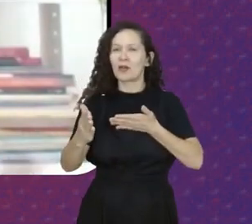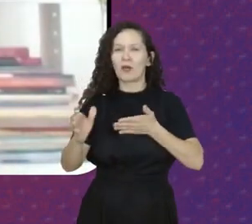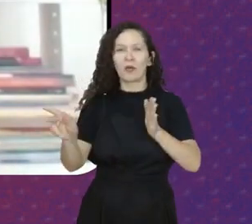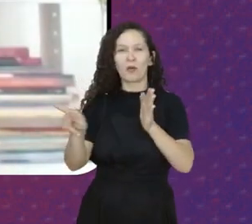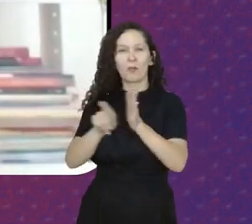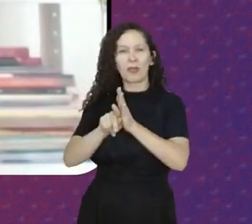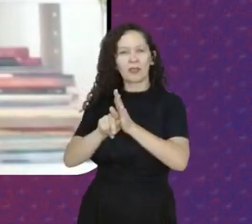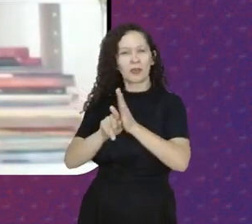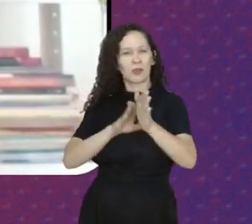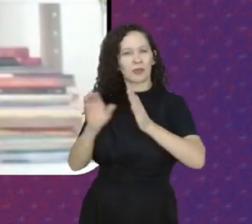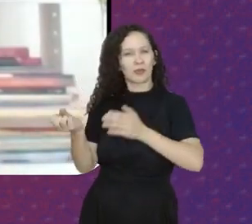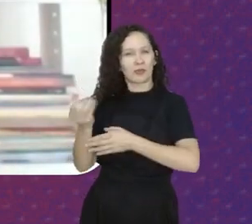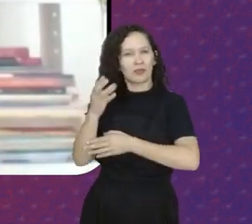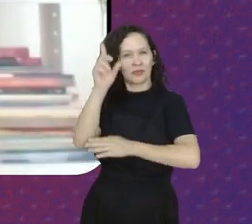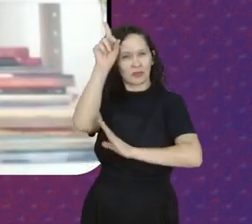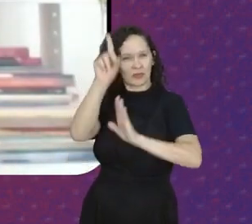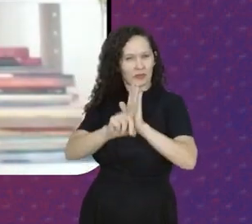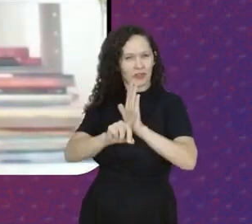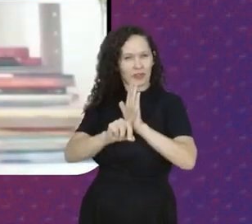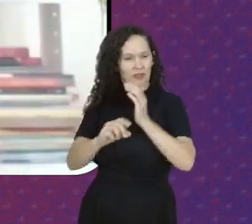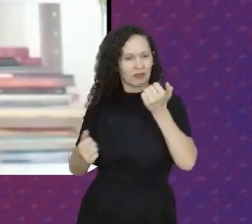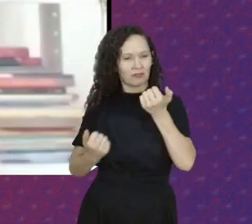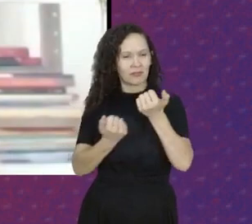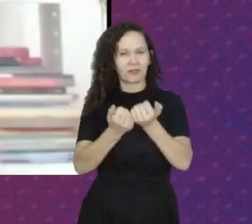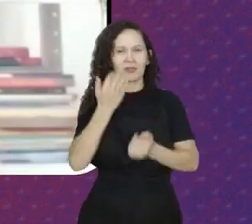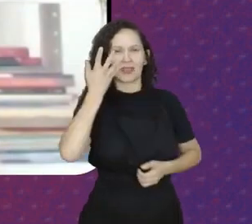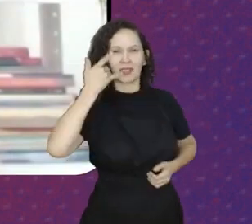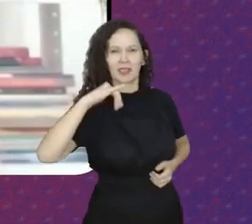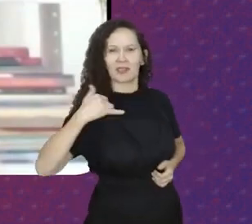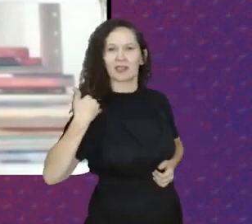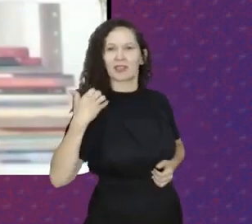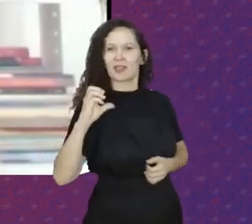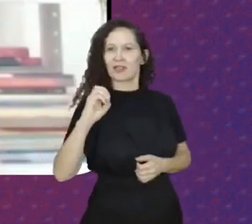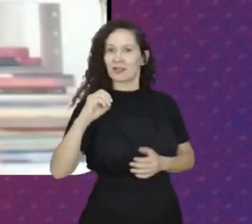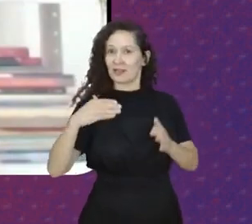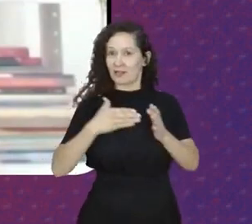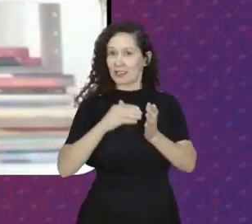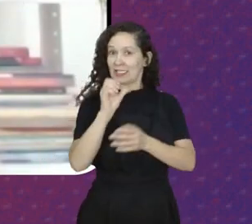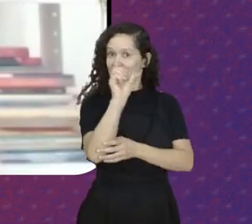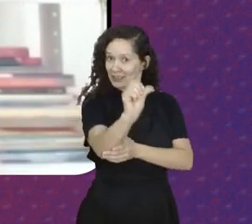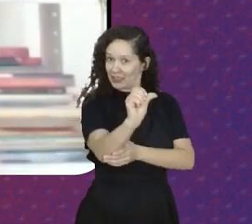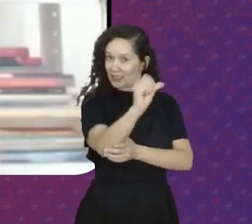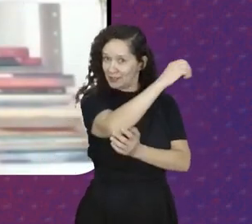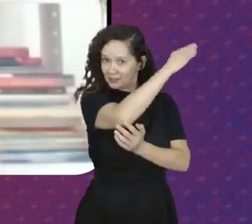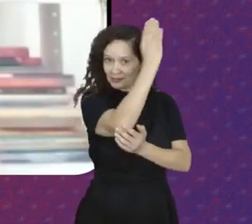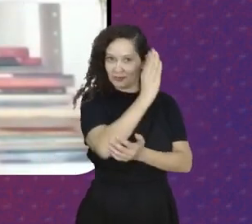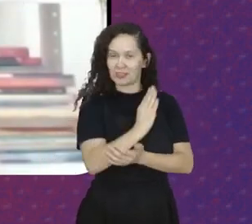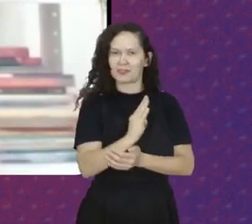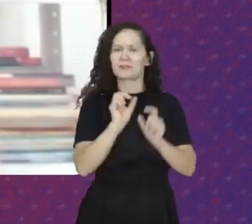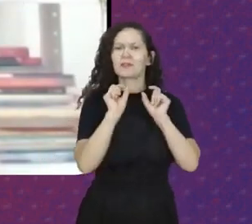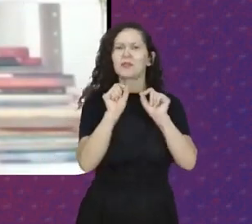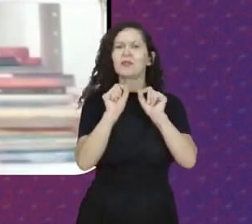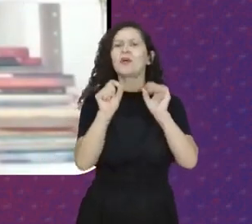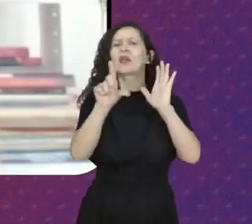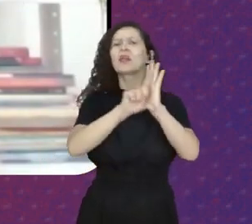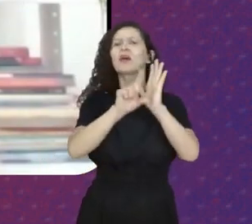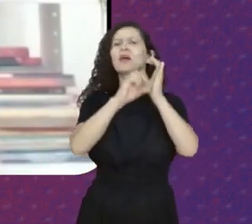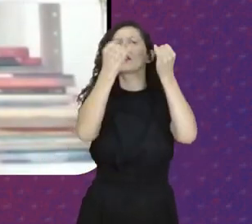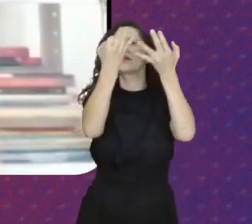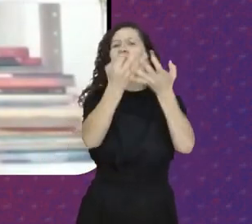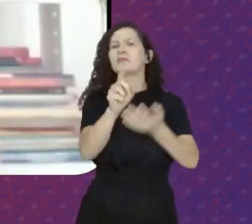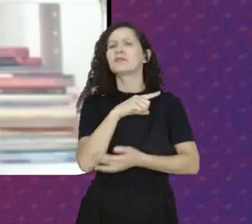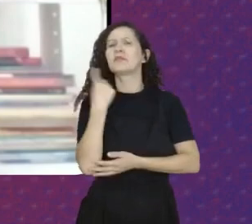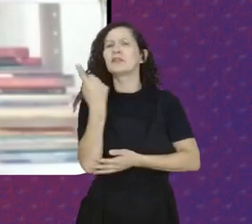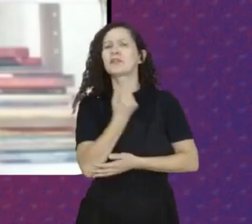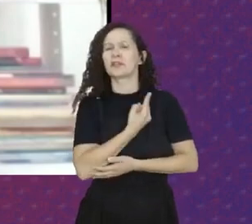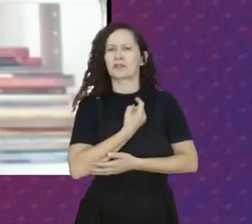direitos para a criança de 0 a 6 anos no Brasil. Então, o que essa legislação vai